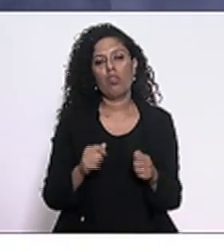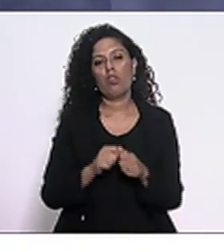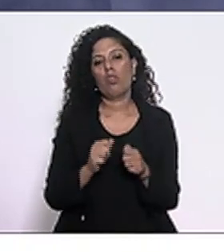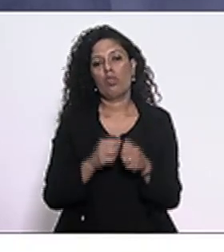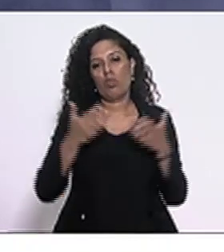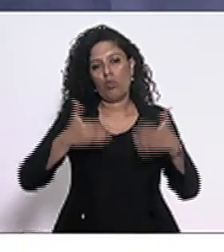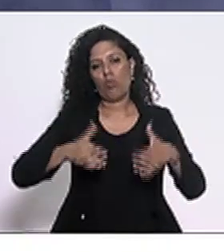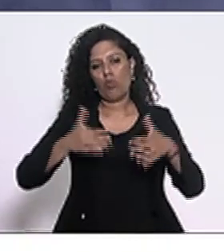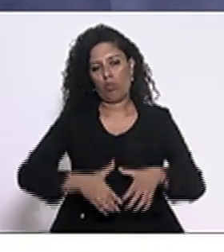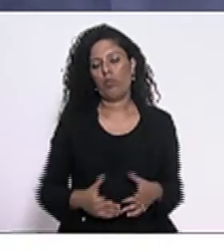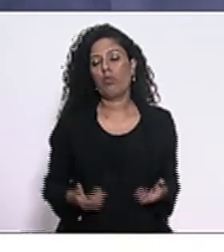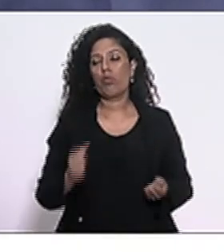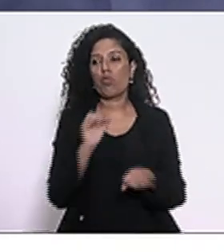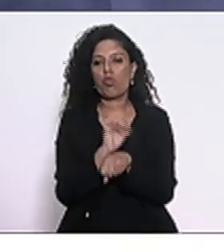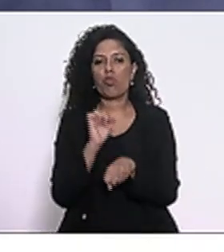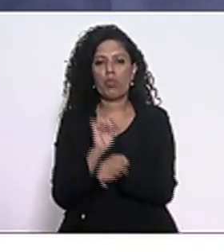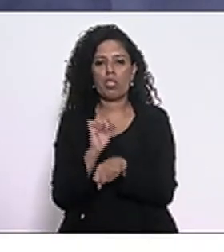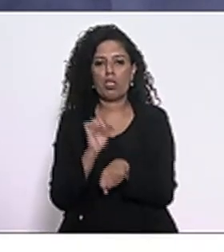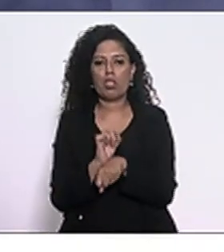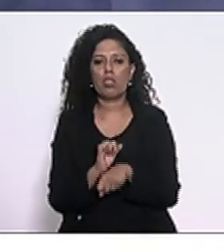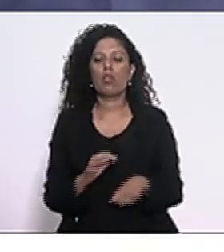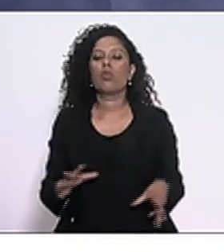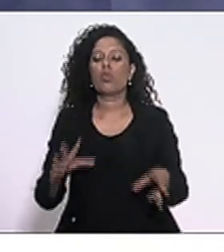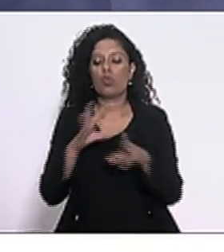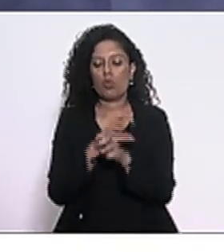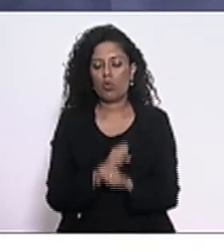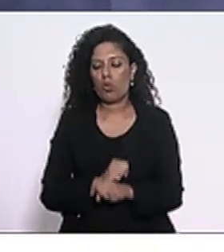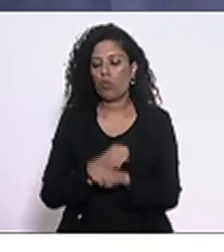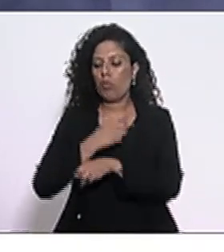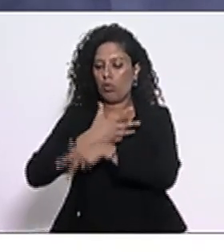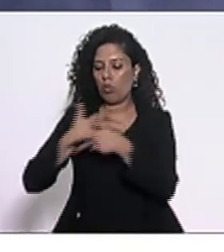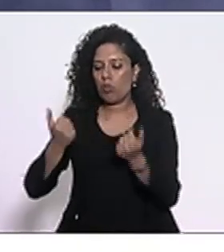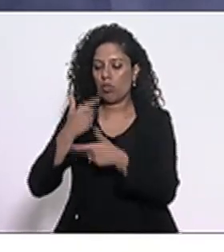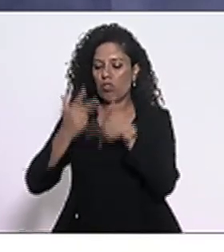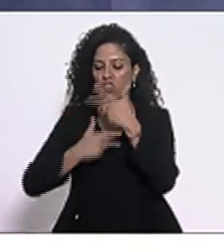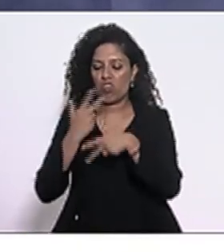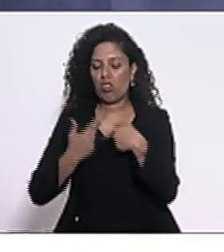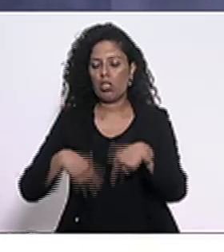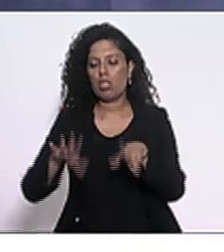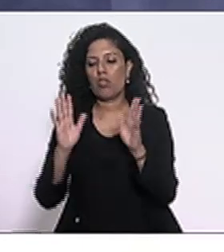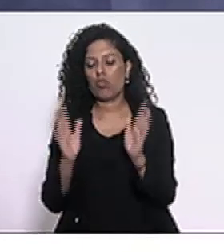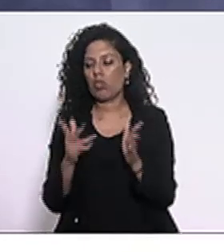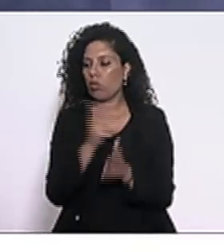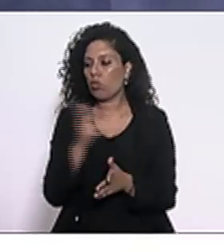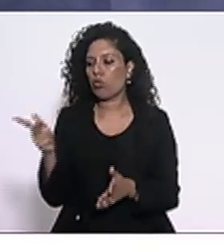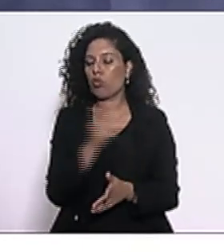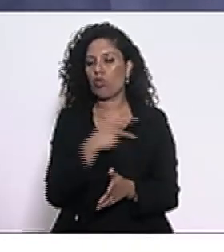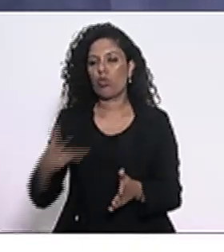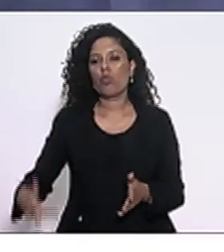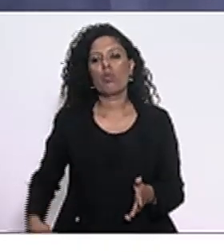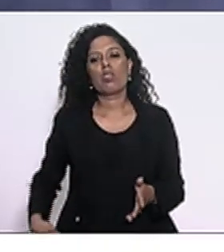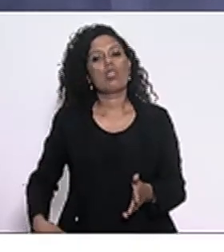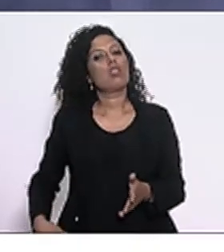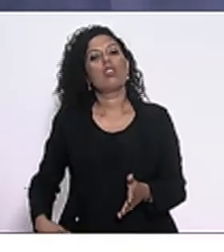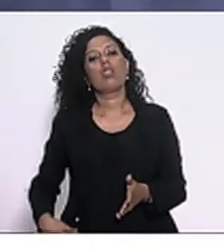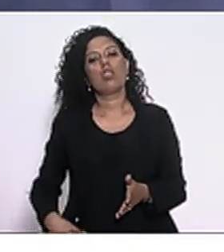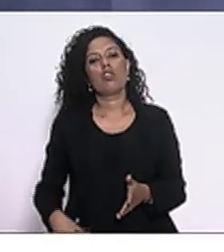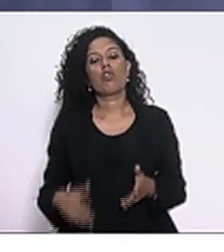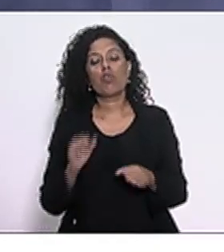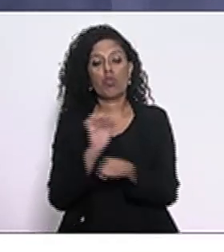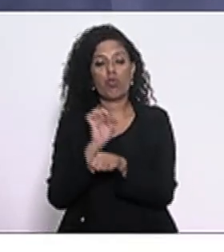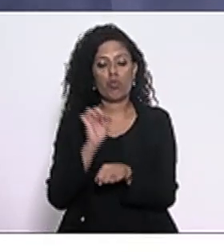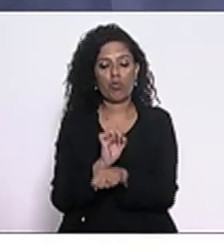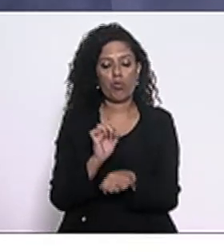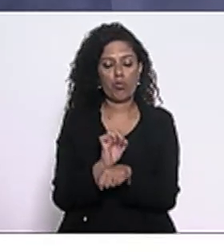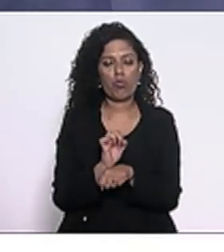uma grande reviravolta, somando aqui o discurso do presidente Marcos Vieira, do Marcos Vilela e do ex-presidente Sérgio Rosa. Eu espero que